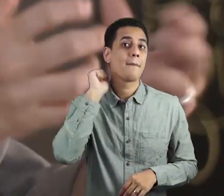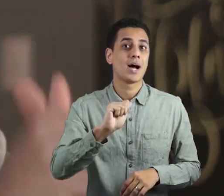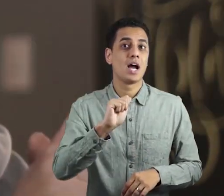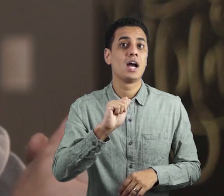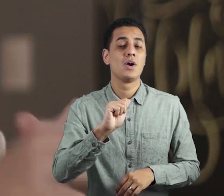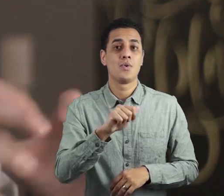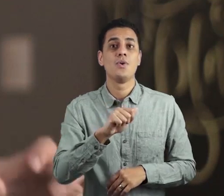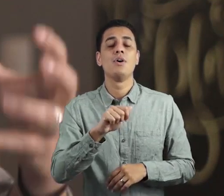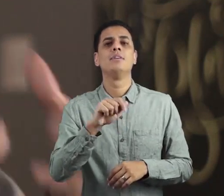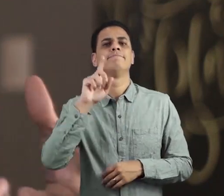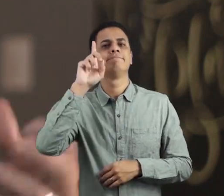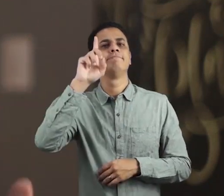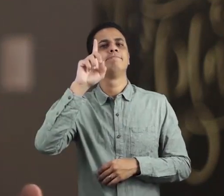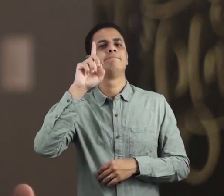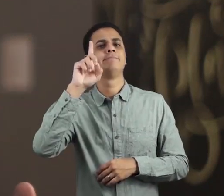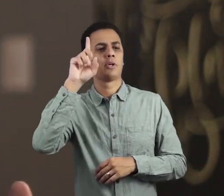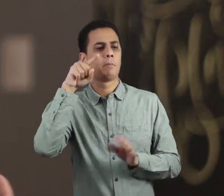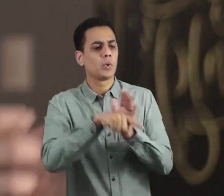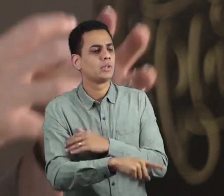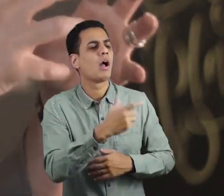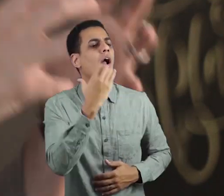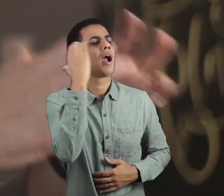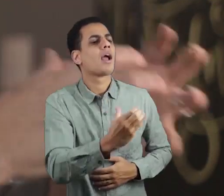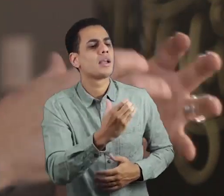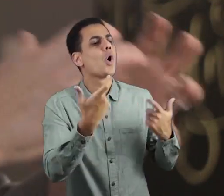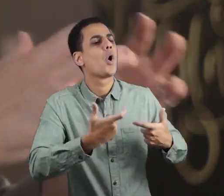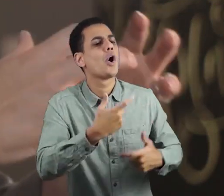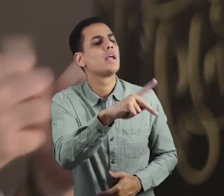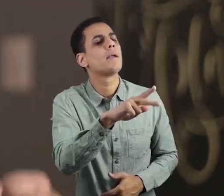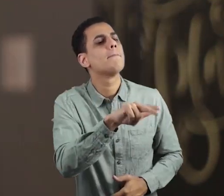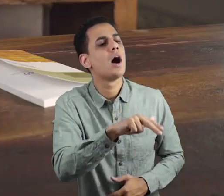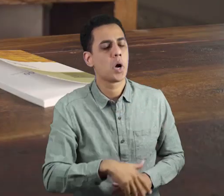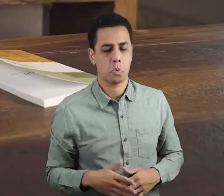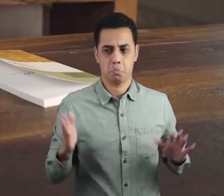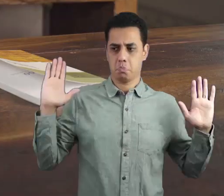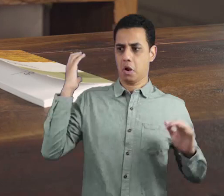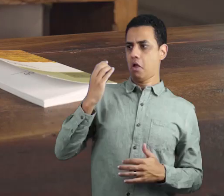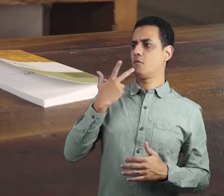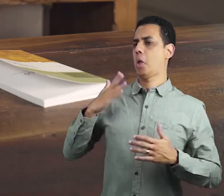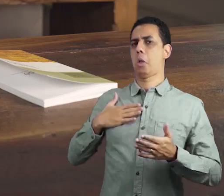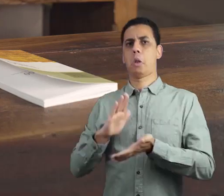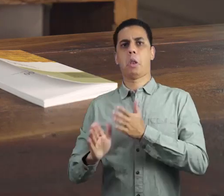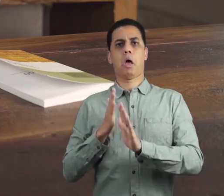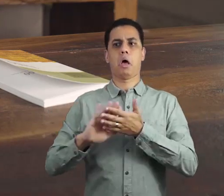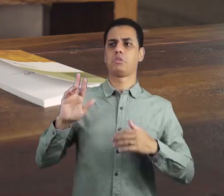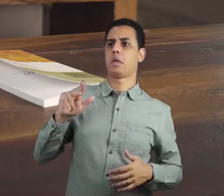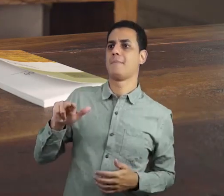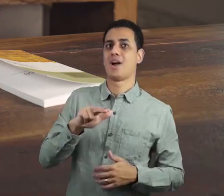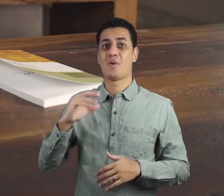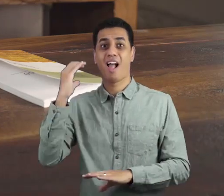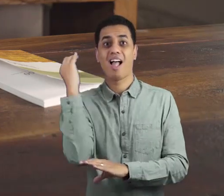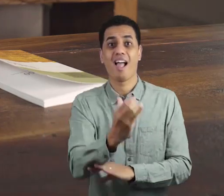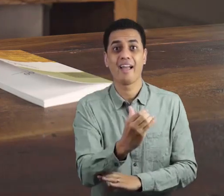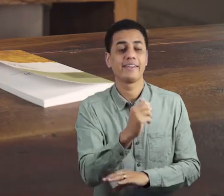pelo sangue de Abel. Aqui é uma expressão muito forte. Quando a justiça é feita, não é? Há um clamor que é levado